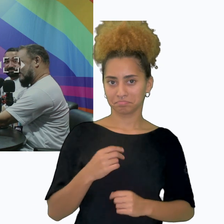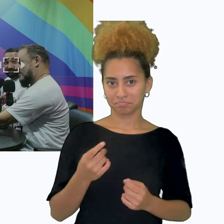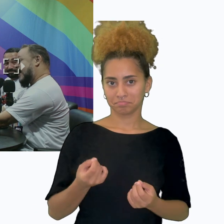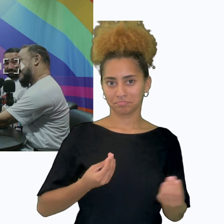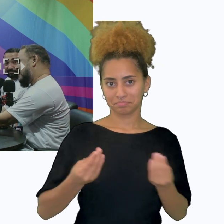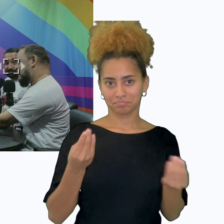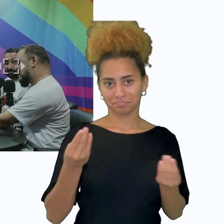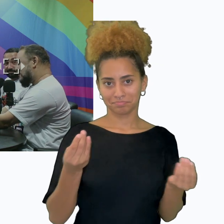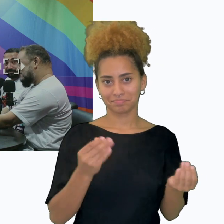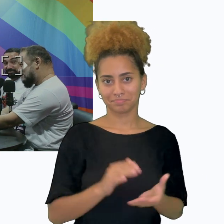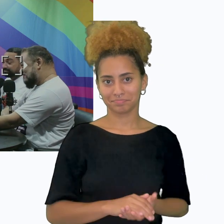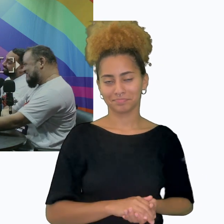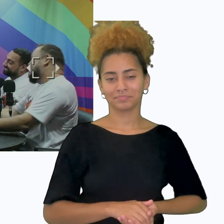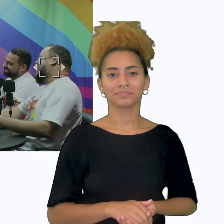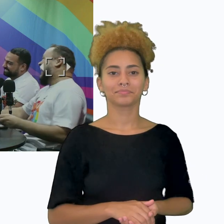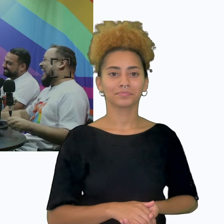Vixe, Maria. Acabou.